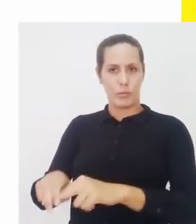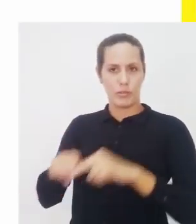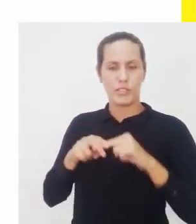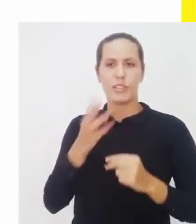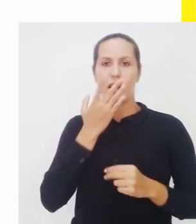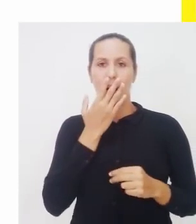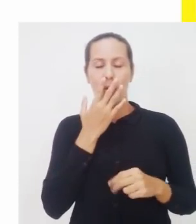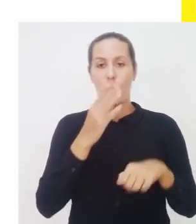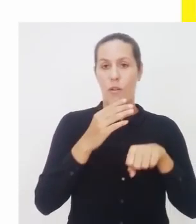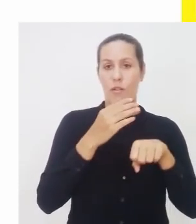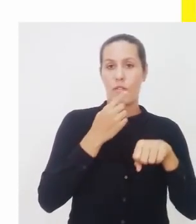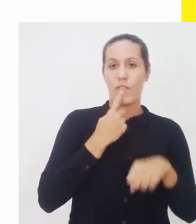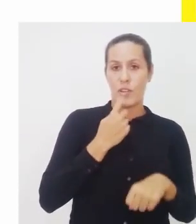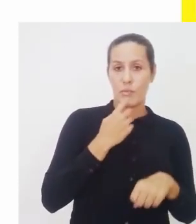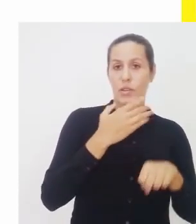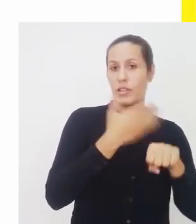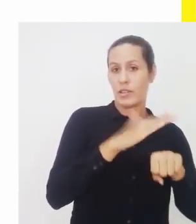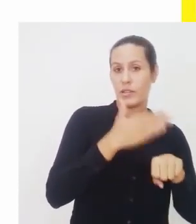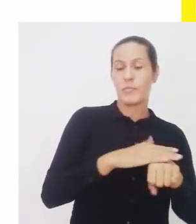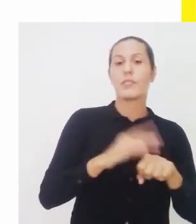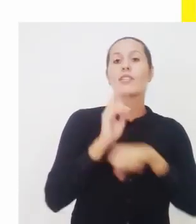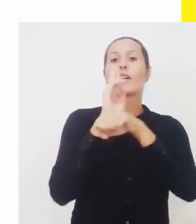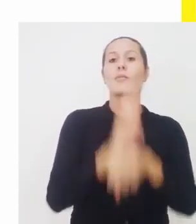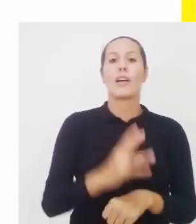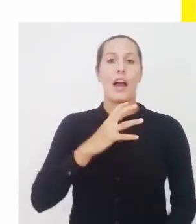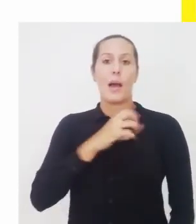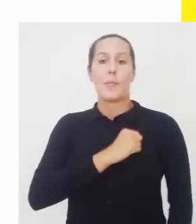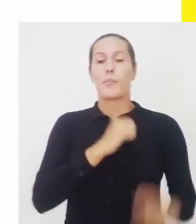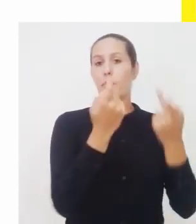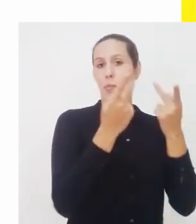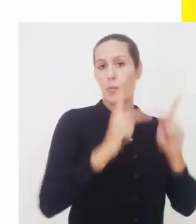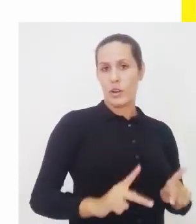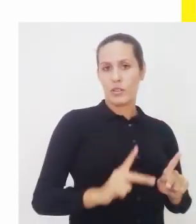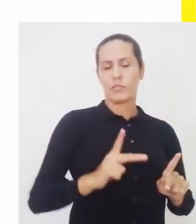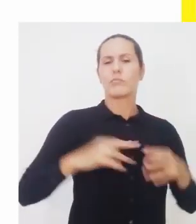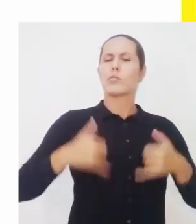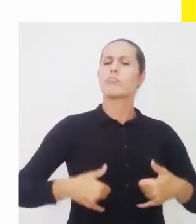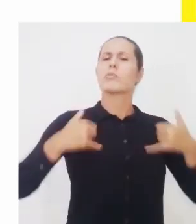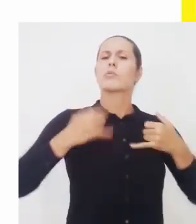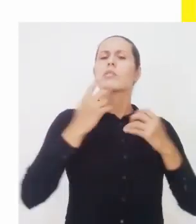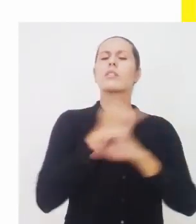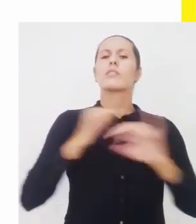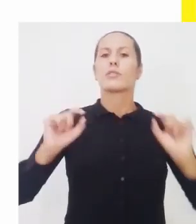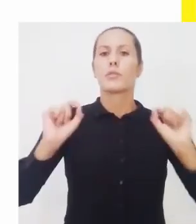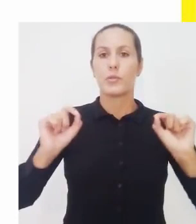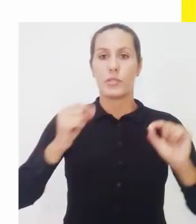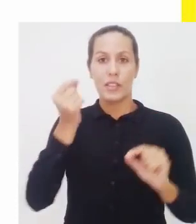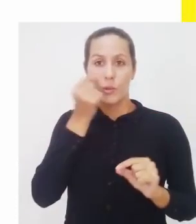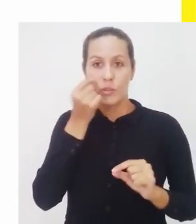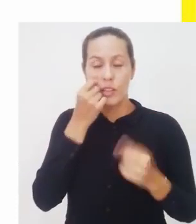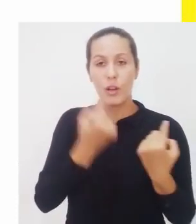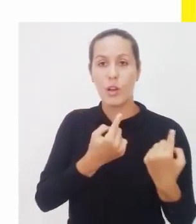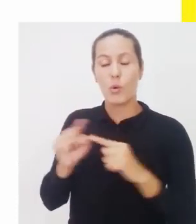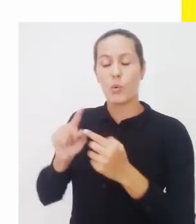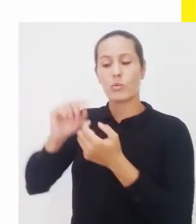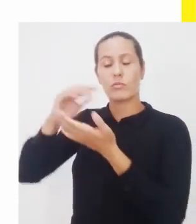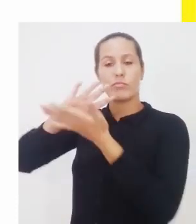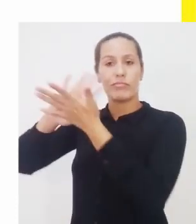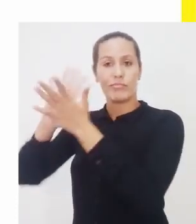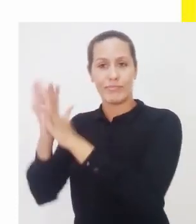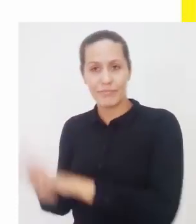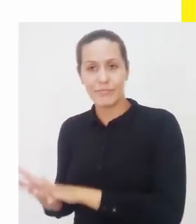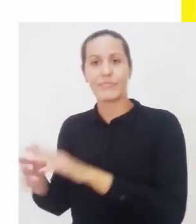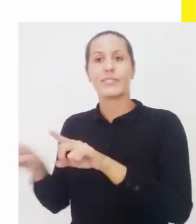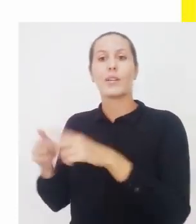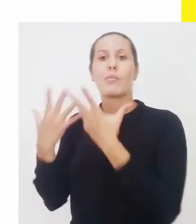mim o melhor time de Pernambuco é o Náutico, pelas suas cores vermelha e branca, que representam amor e paz. E